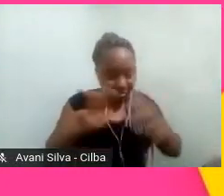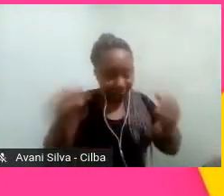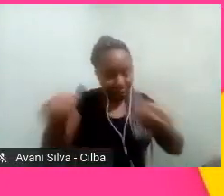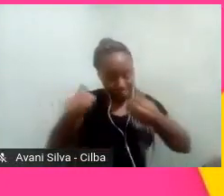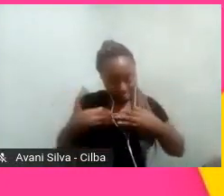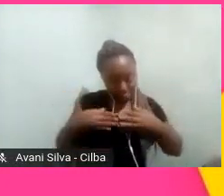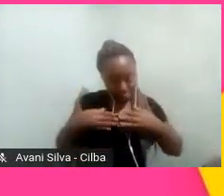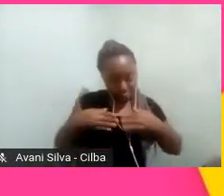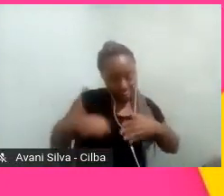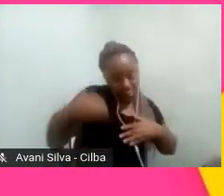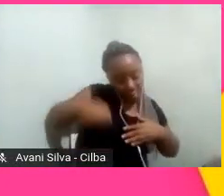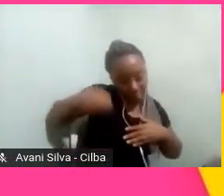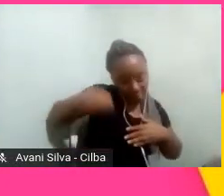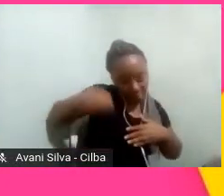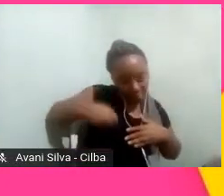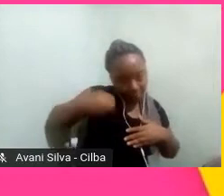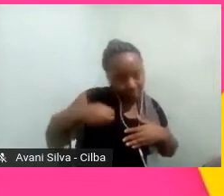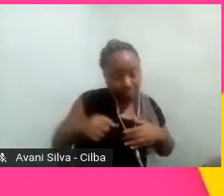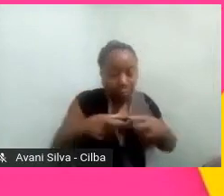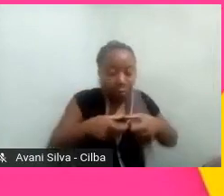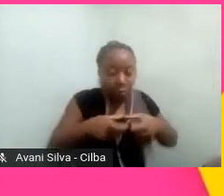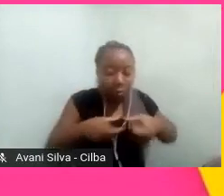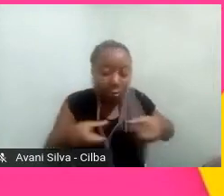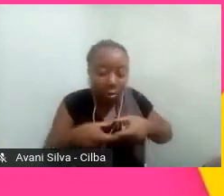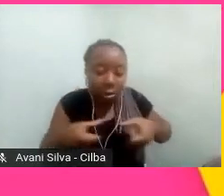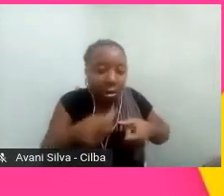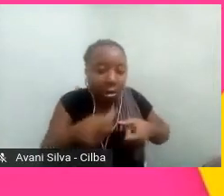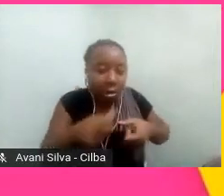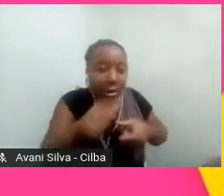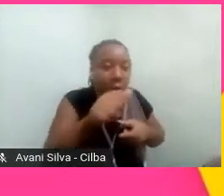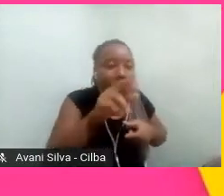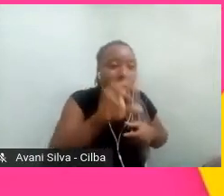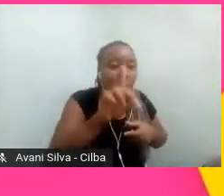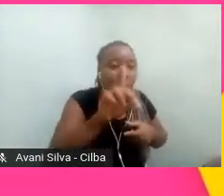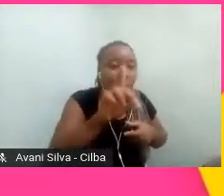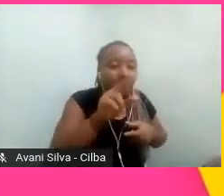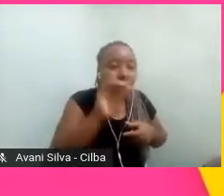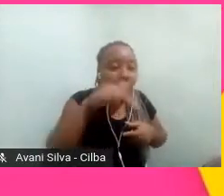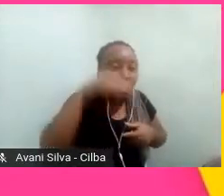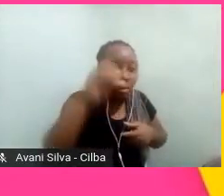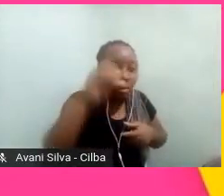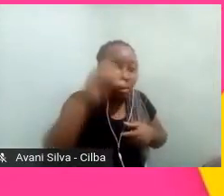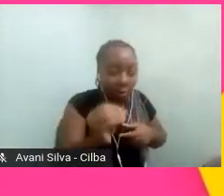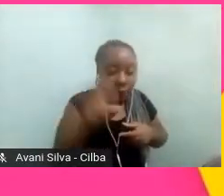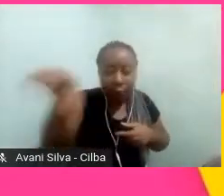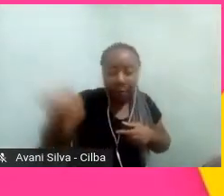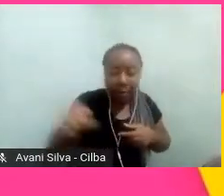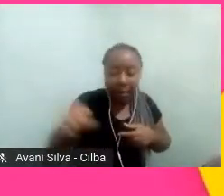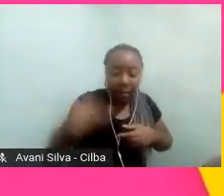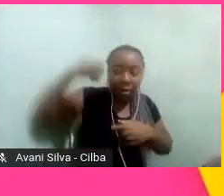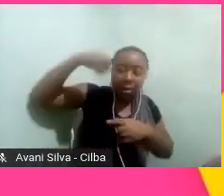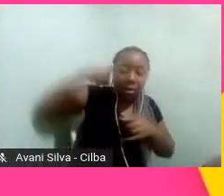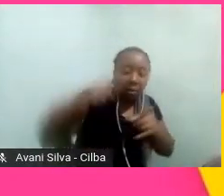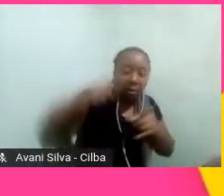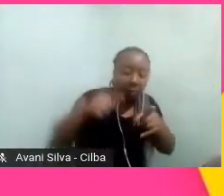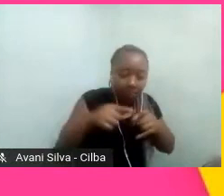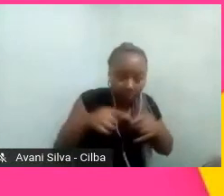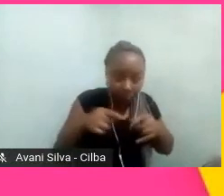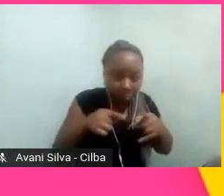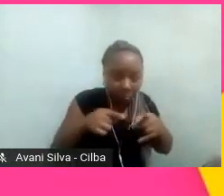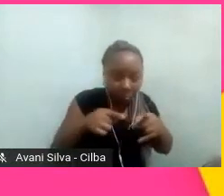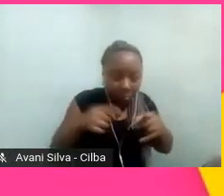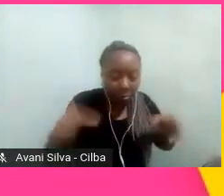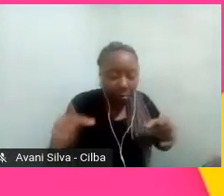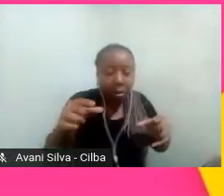Vou pegar aqui o Arduino. Vou pegar o LED. E eu vou encaixar o